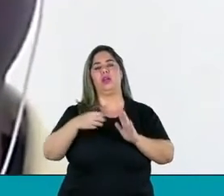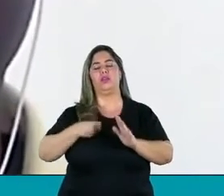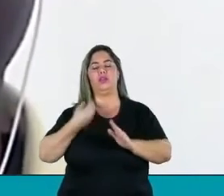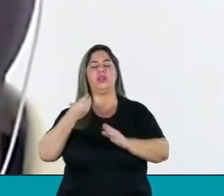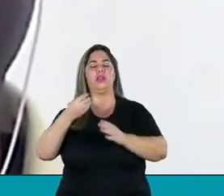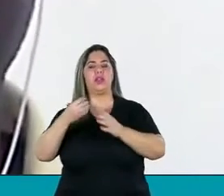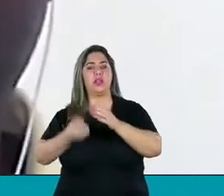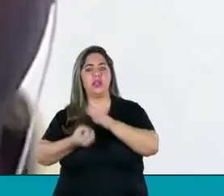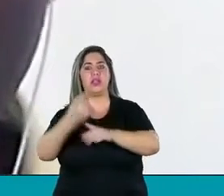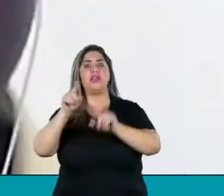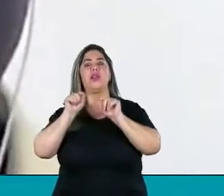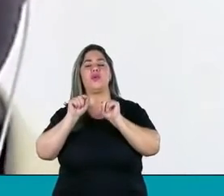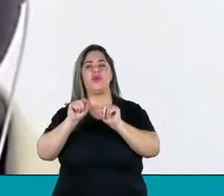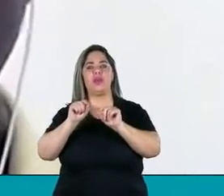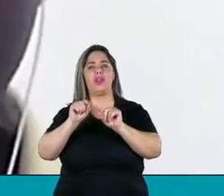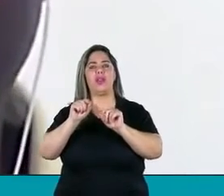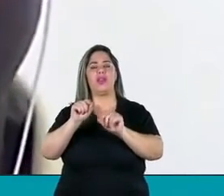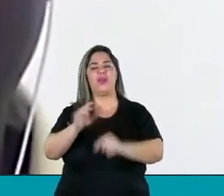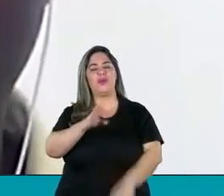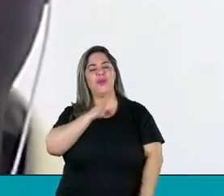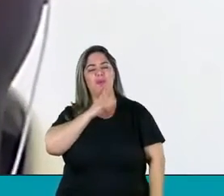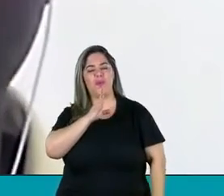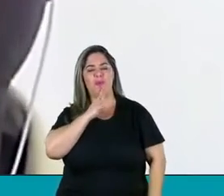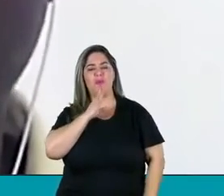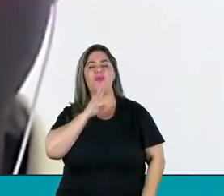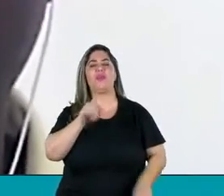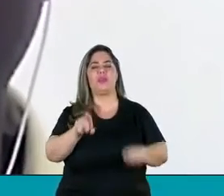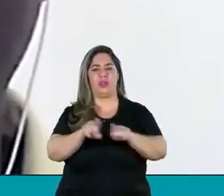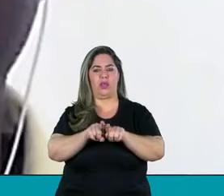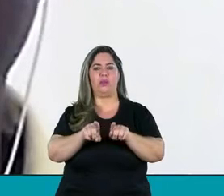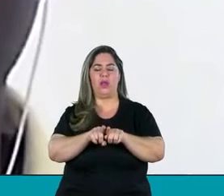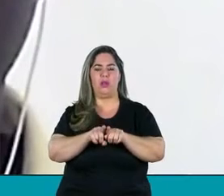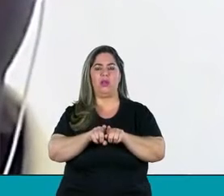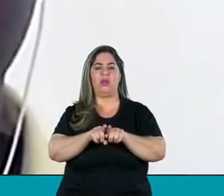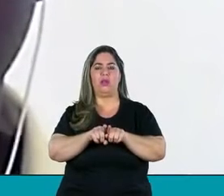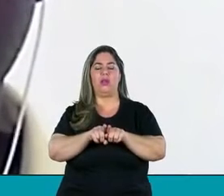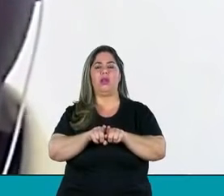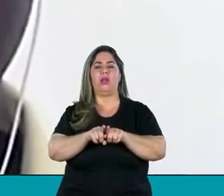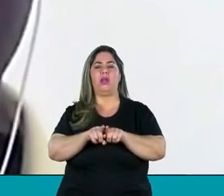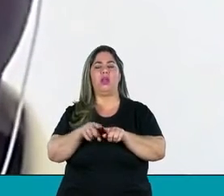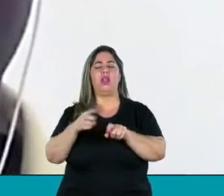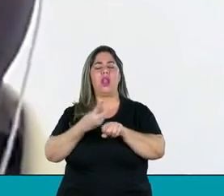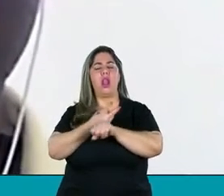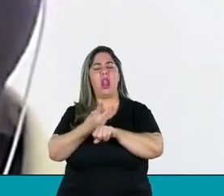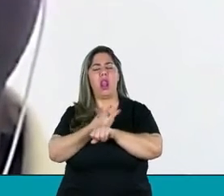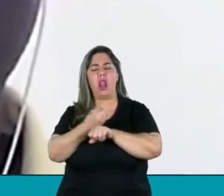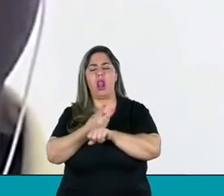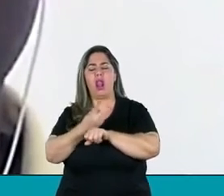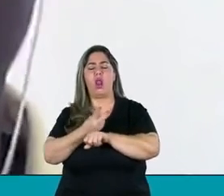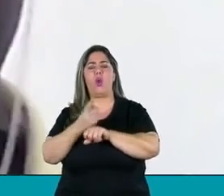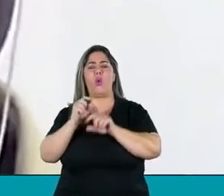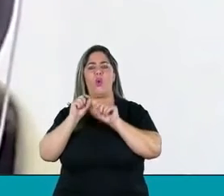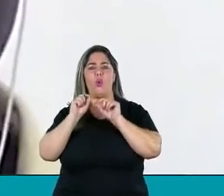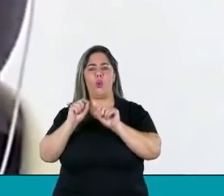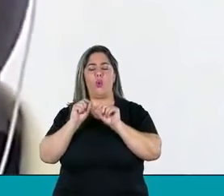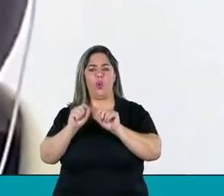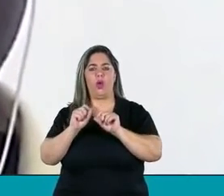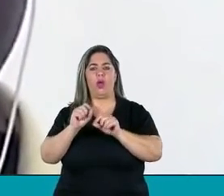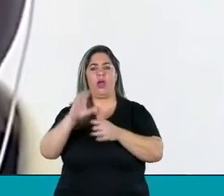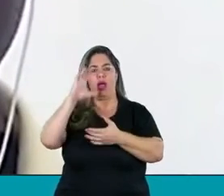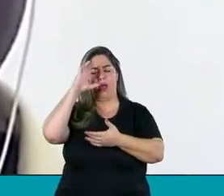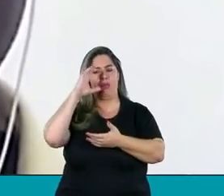do conhecimento. Na busca, né, dessa pseudo-sensualidade biológica, é que se sustenta, portanto, a